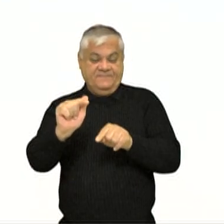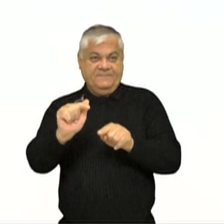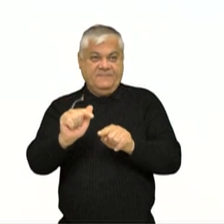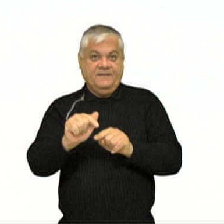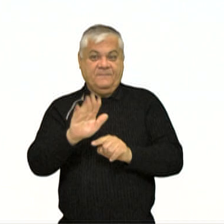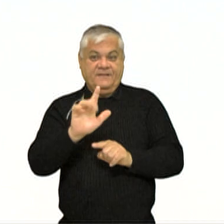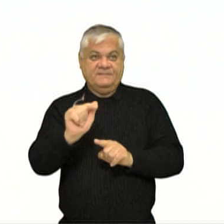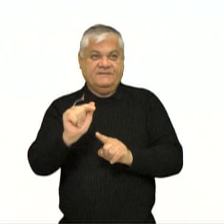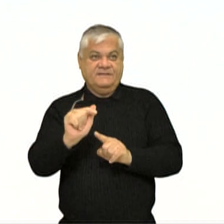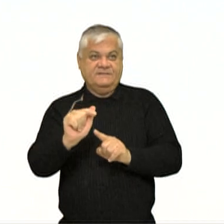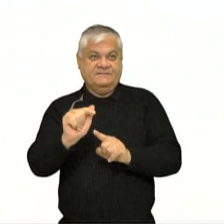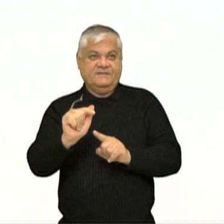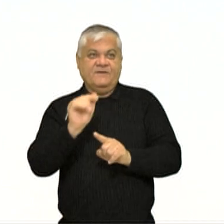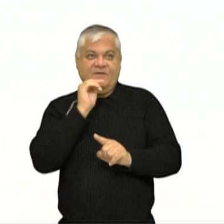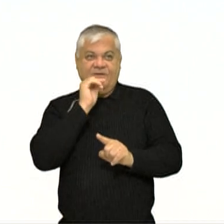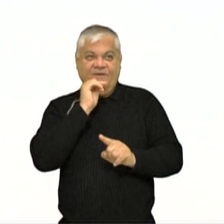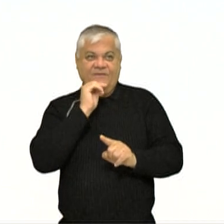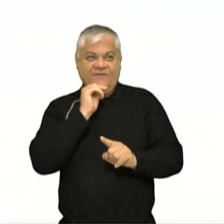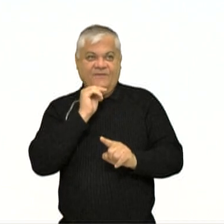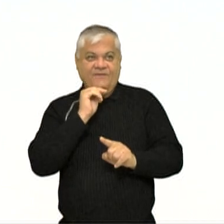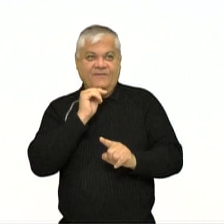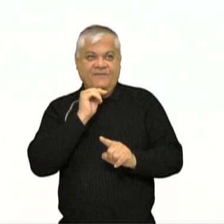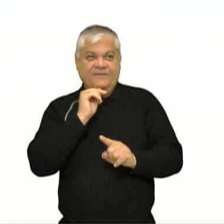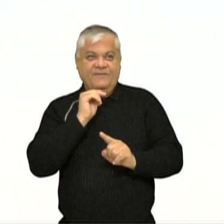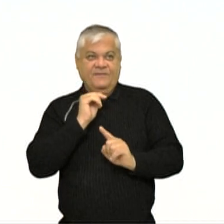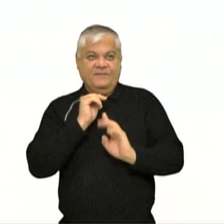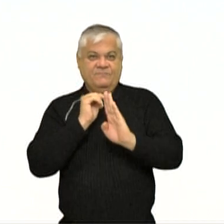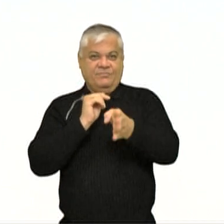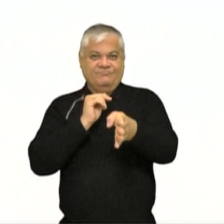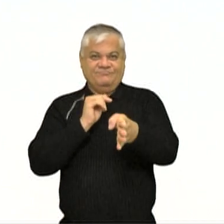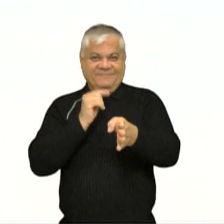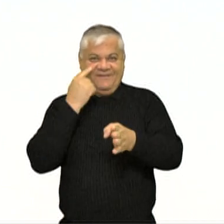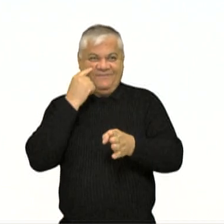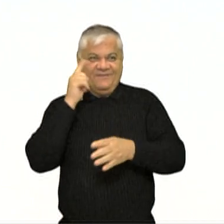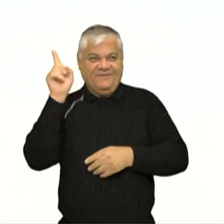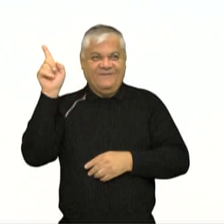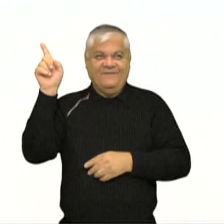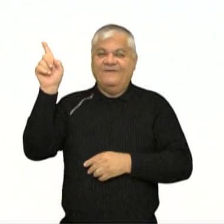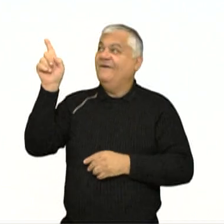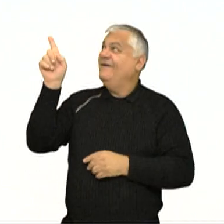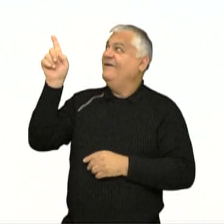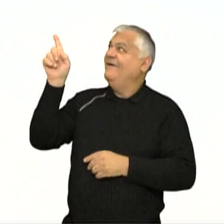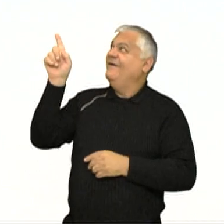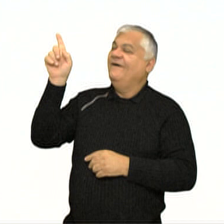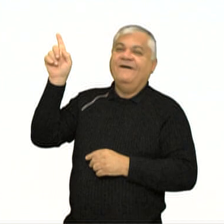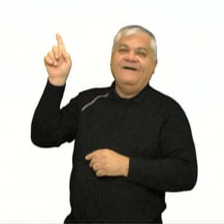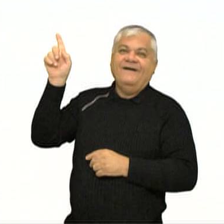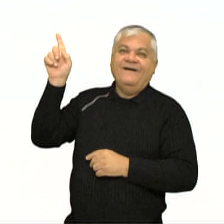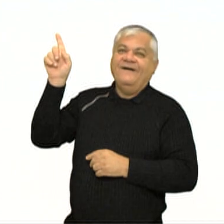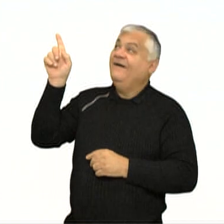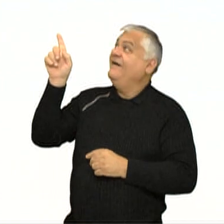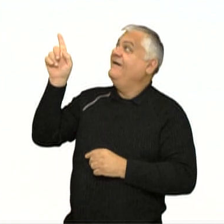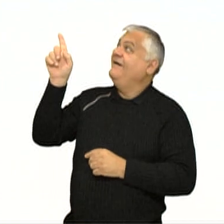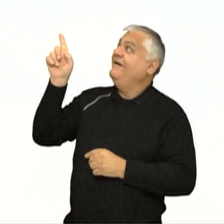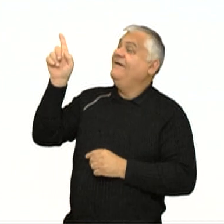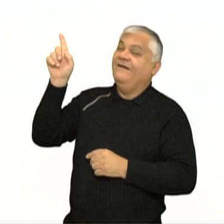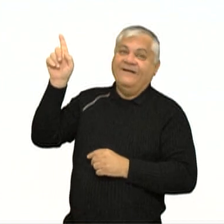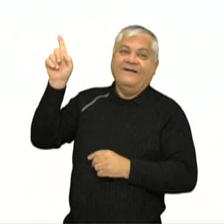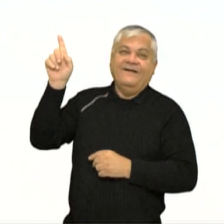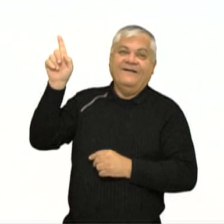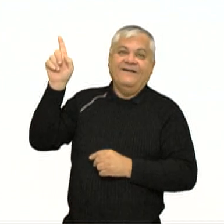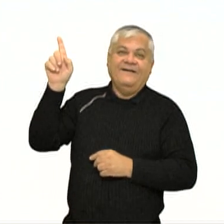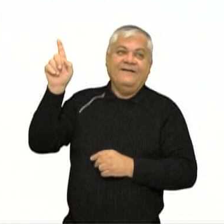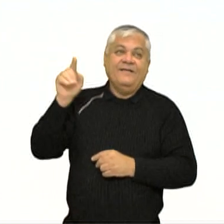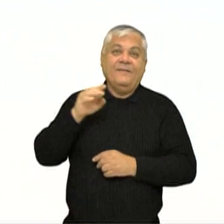o checkmate. Olha só o movimento aqui, ó. A dama sai da casa onde ela estava, vem até a casa B7 e